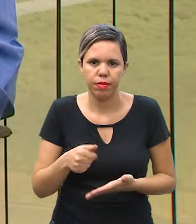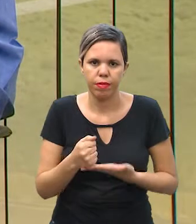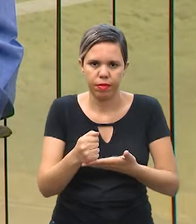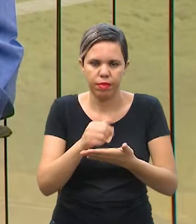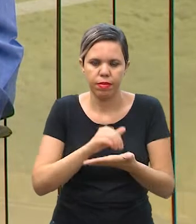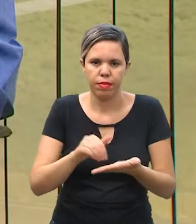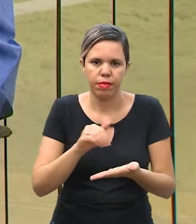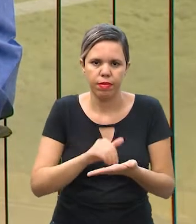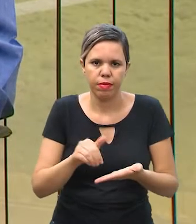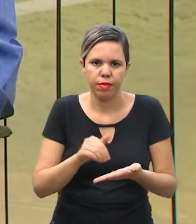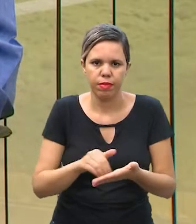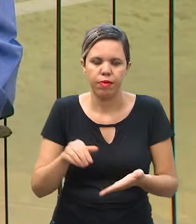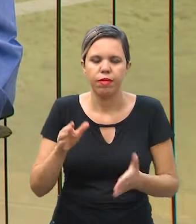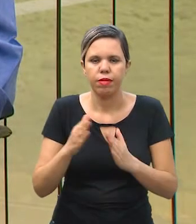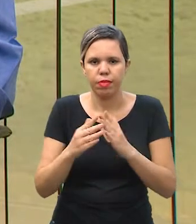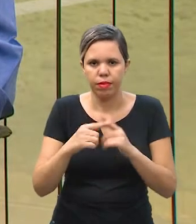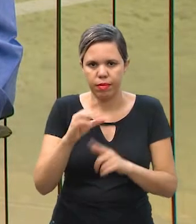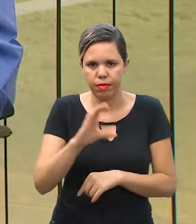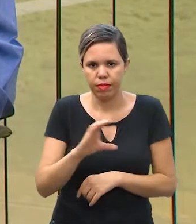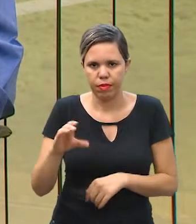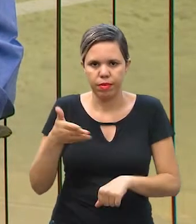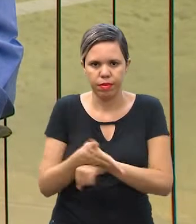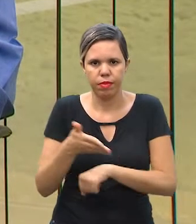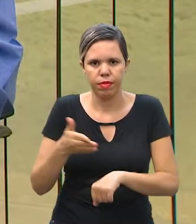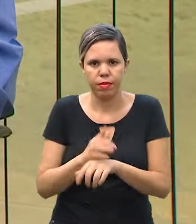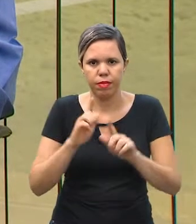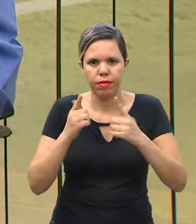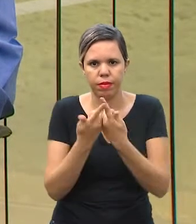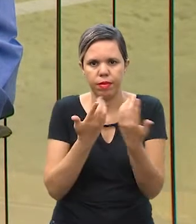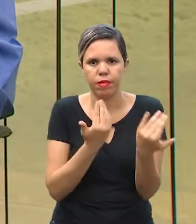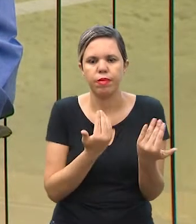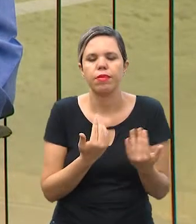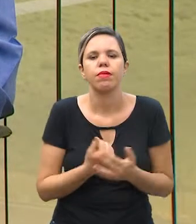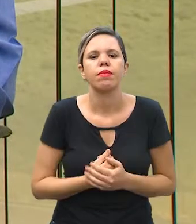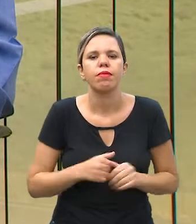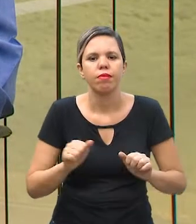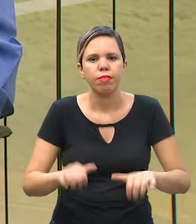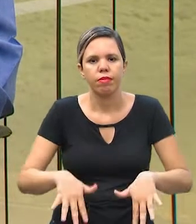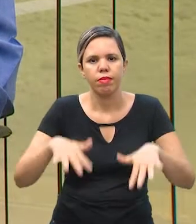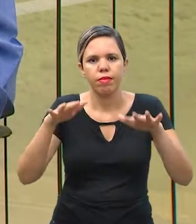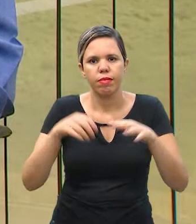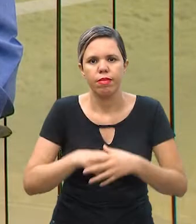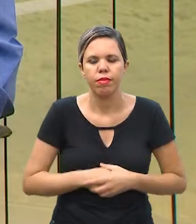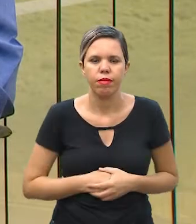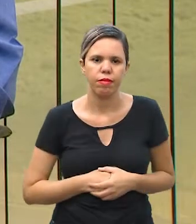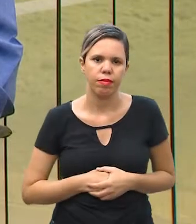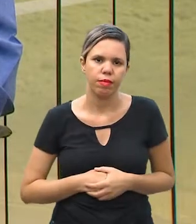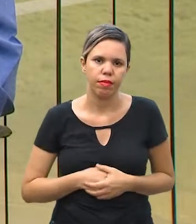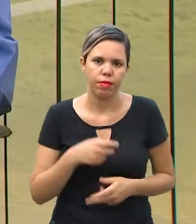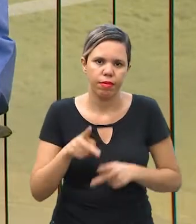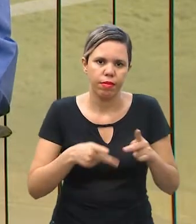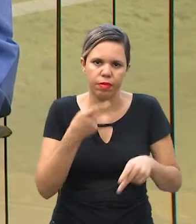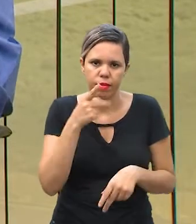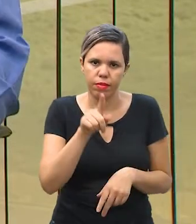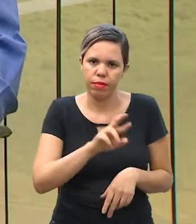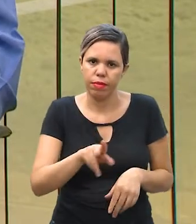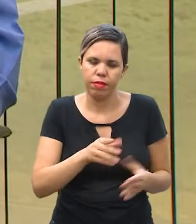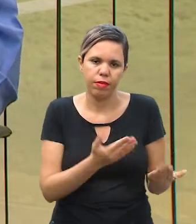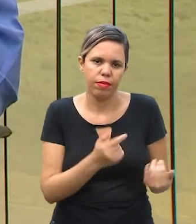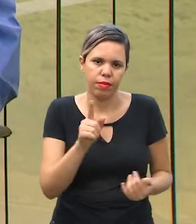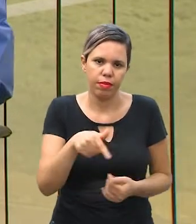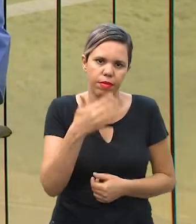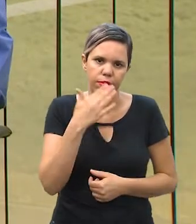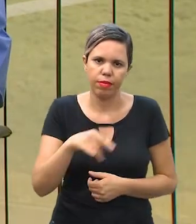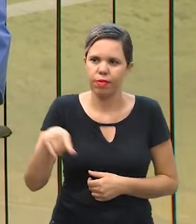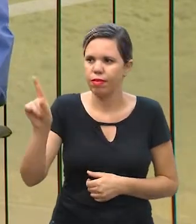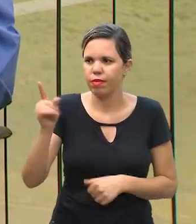na secretaria paroquial, e então participava do grupo de jovens, ainda muito pequeno, muito jovem. O pessoal falou, não, você não é jovem, você é uma criança,